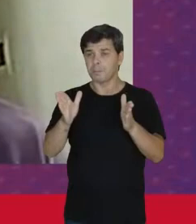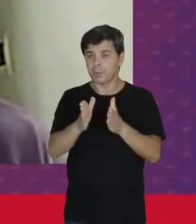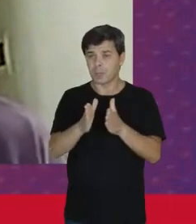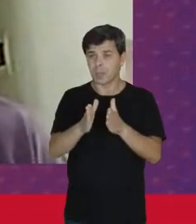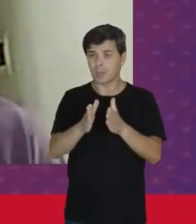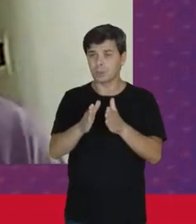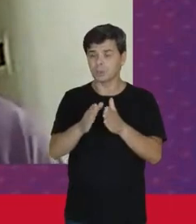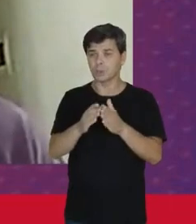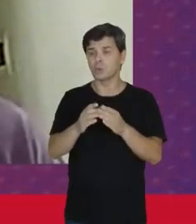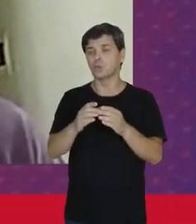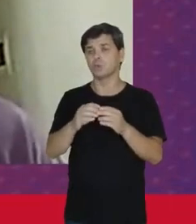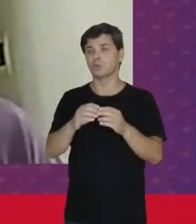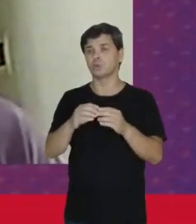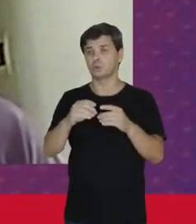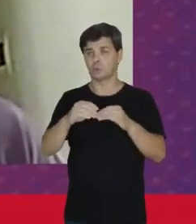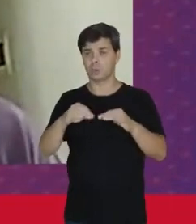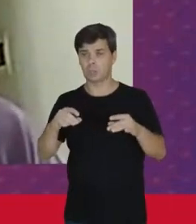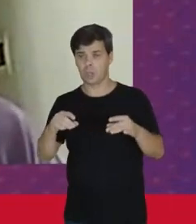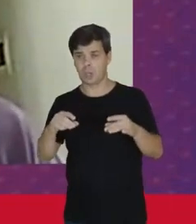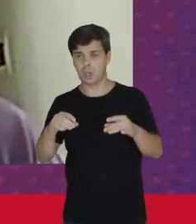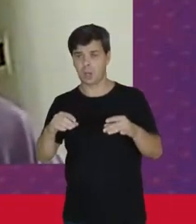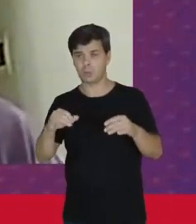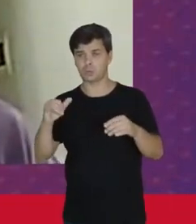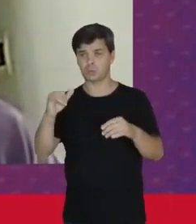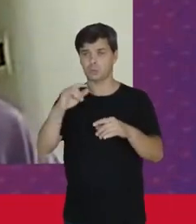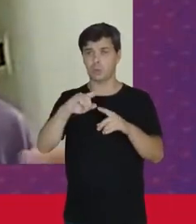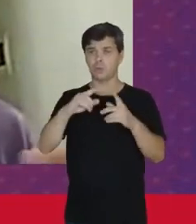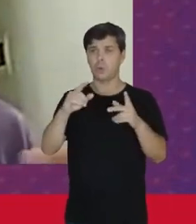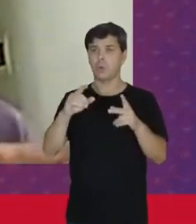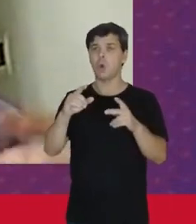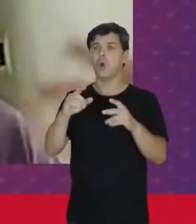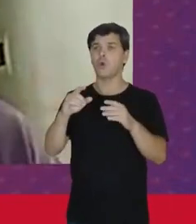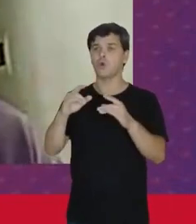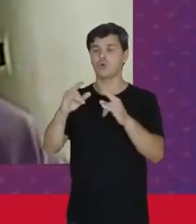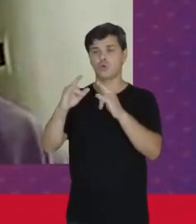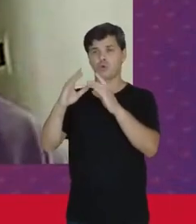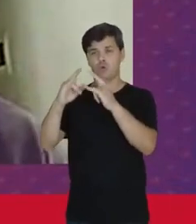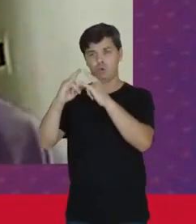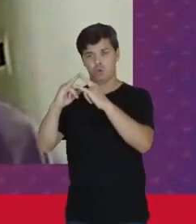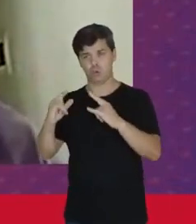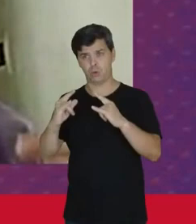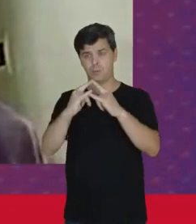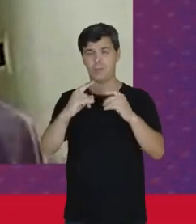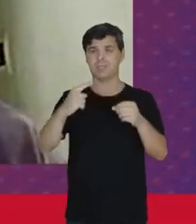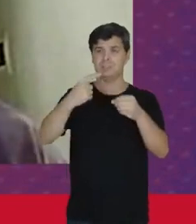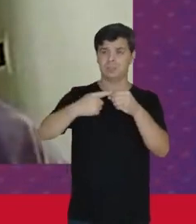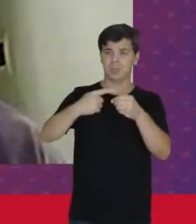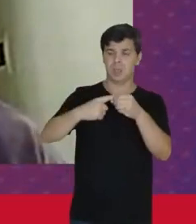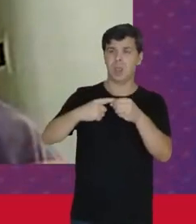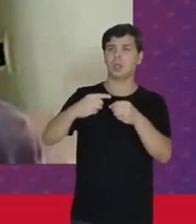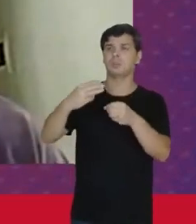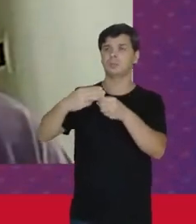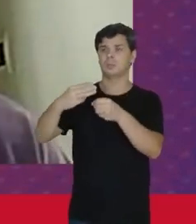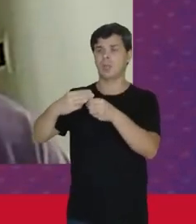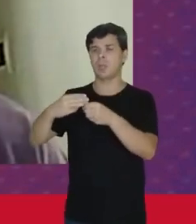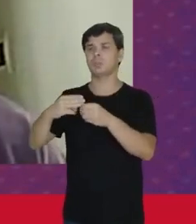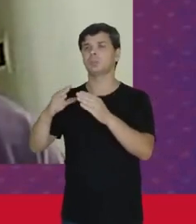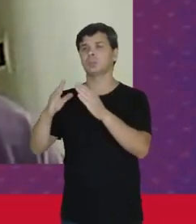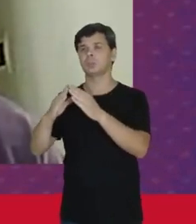do solo e uma distância menor também de áreas povoadas, né, cidades, bairros,